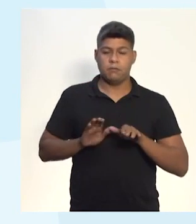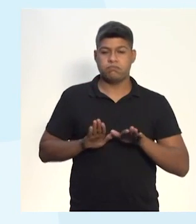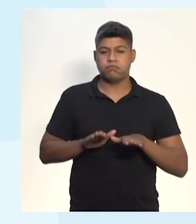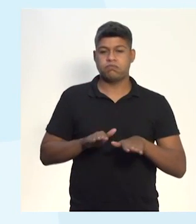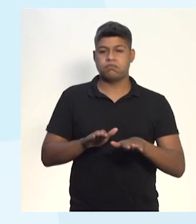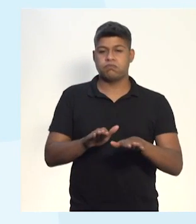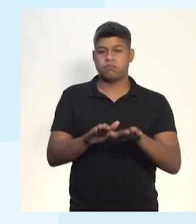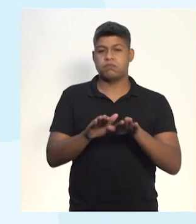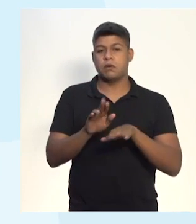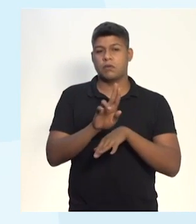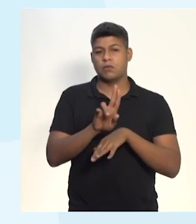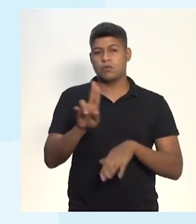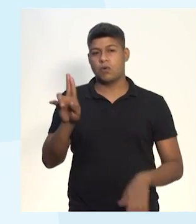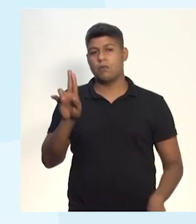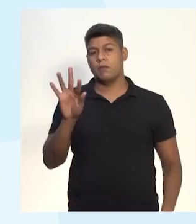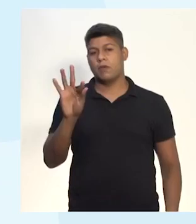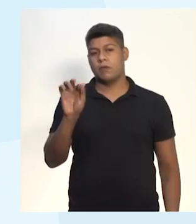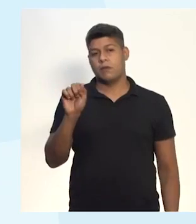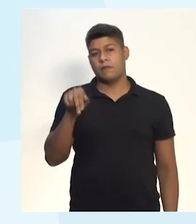ela se chama Fantine.